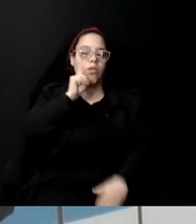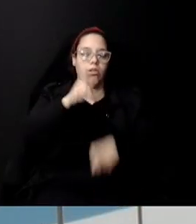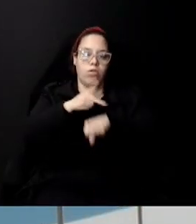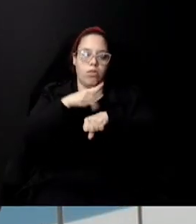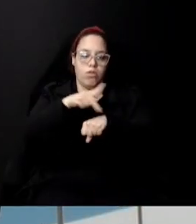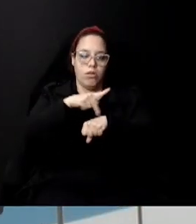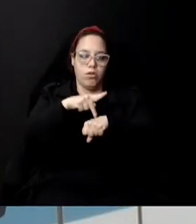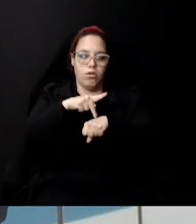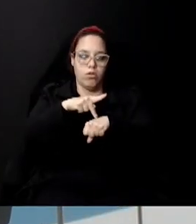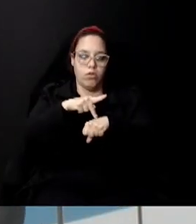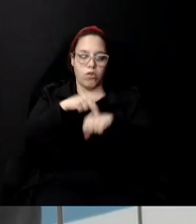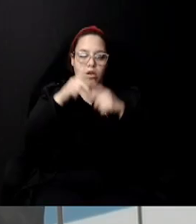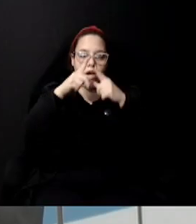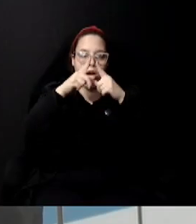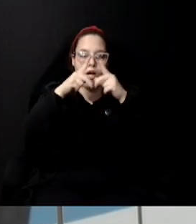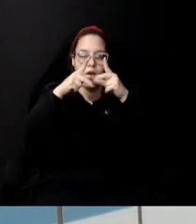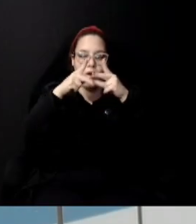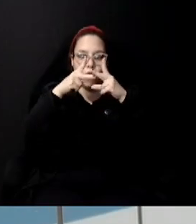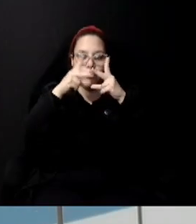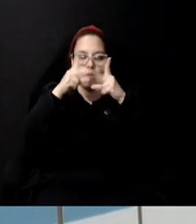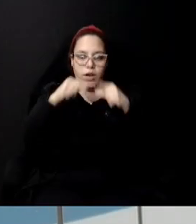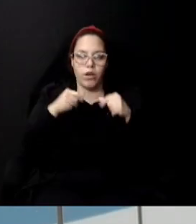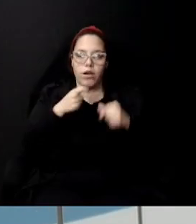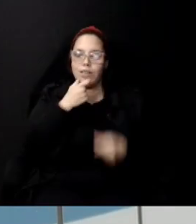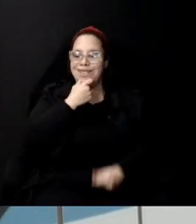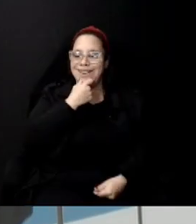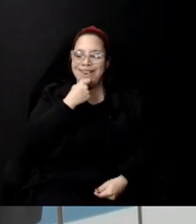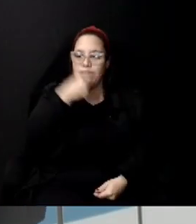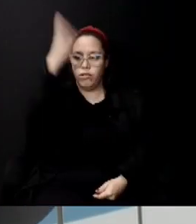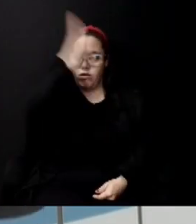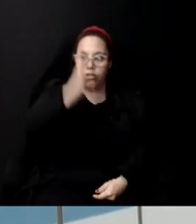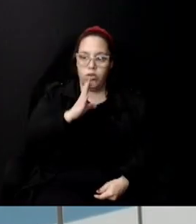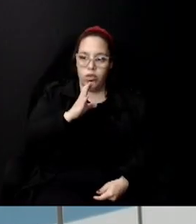França, do Reino Unido, do Brasil, da União Soviética.